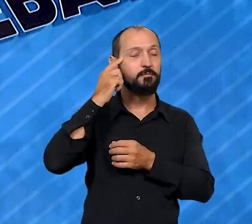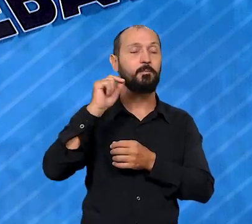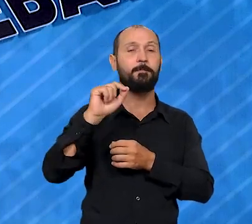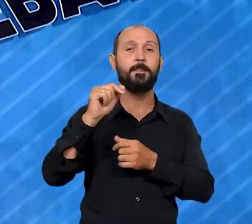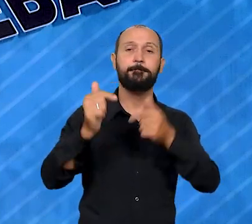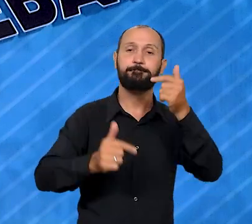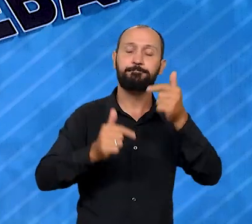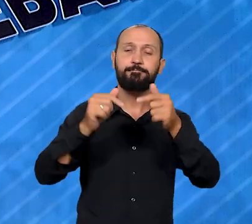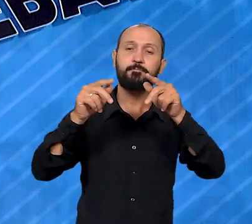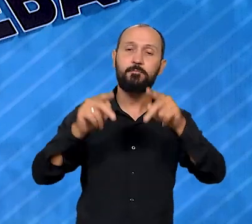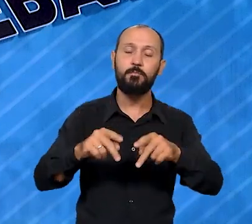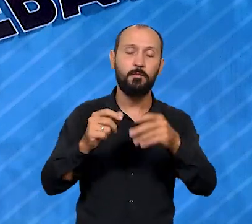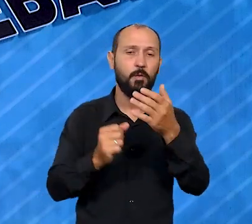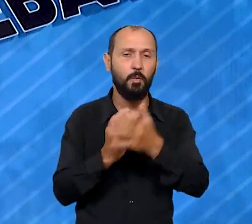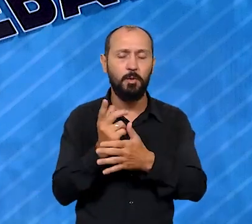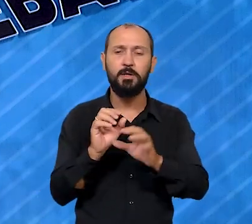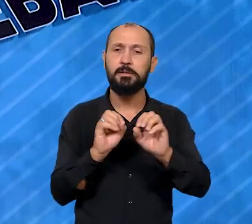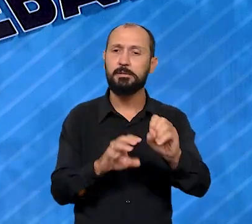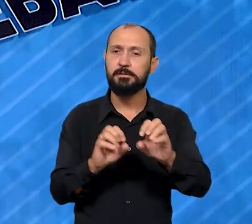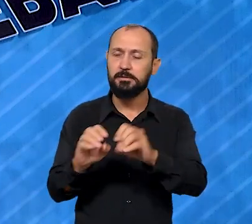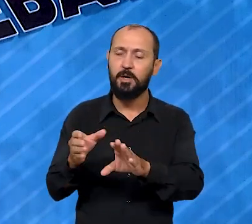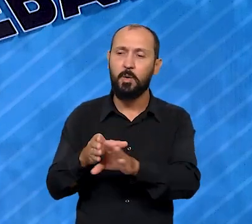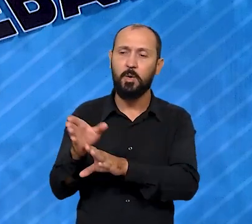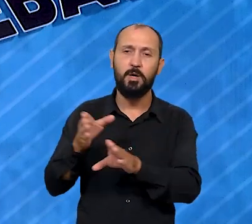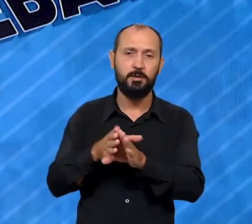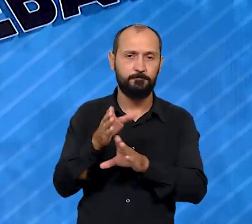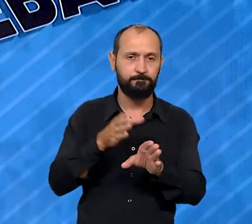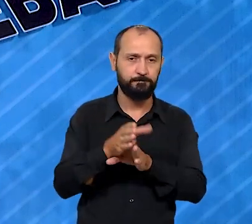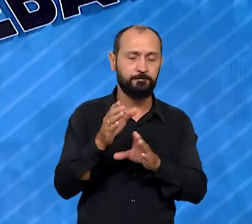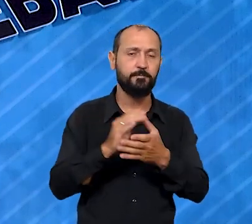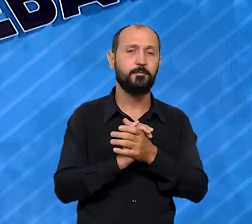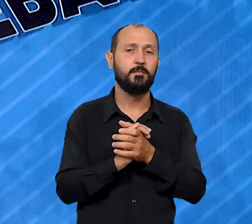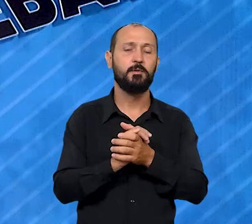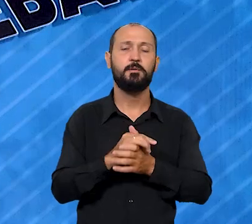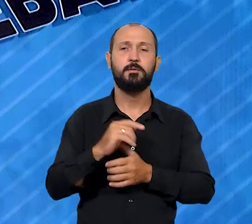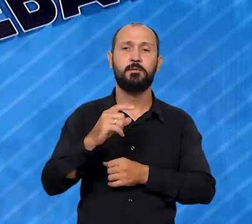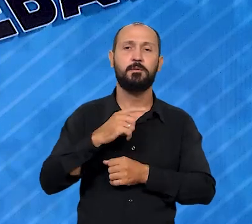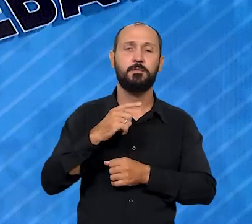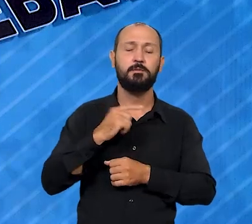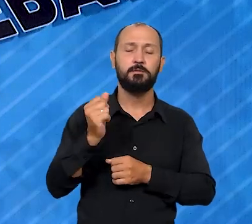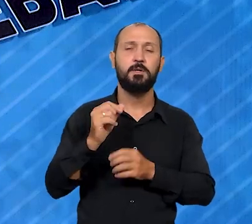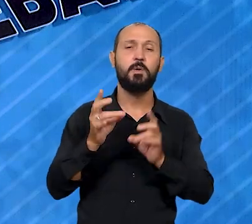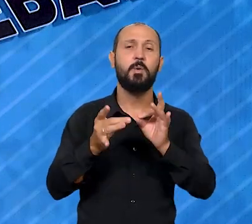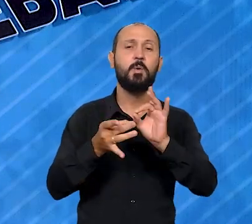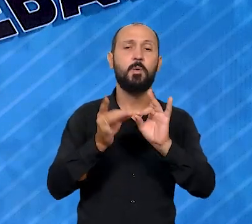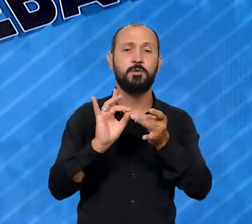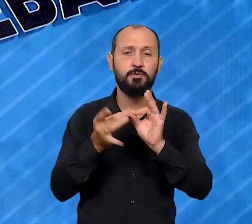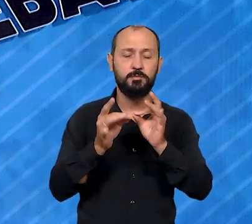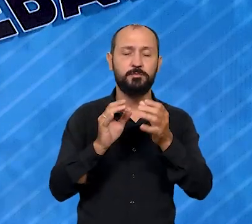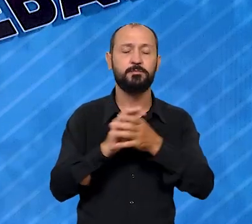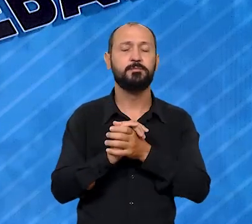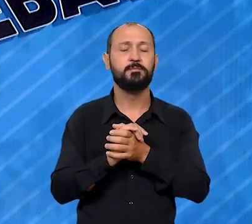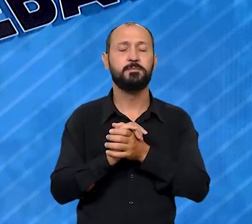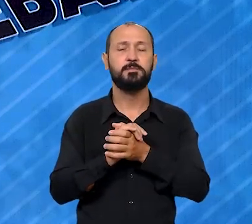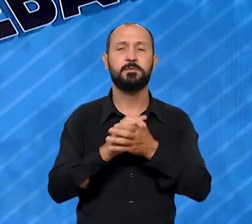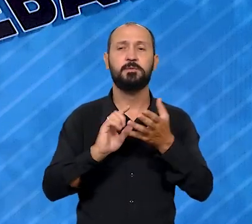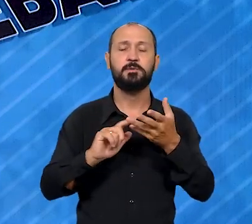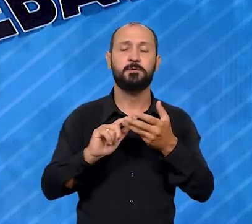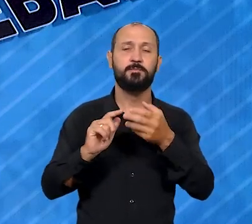fazer a frente com relação às políticas públicas de consumo, educar, orientar. Então nós realizamos muitos